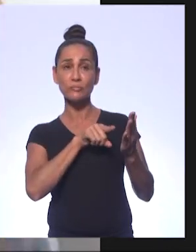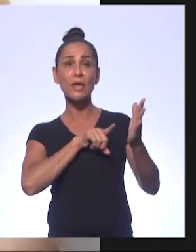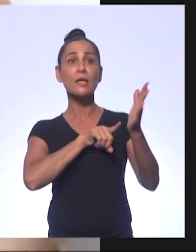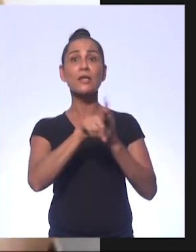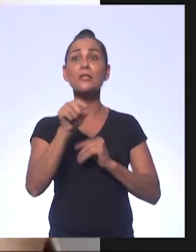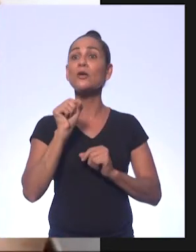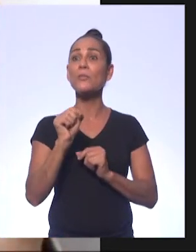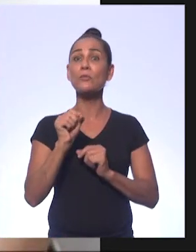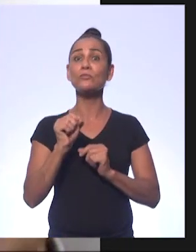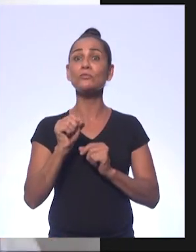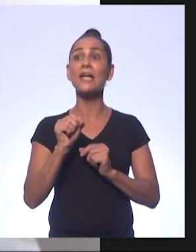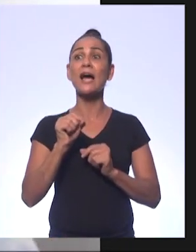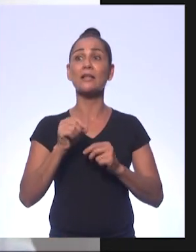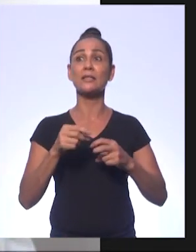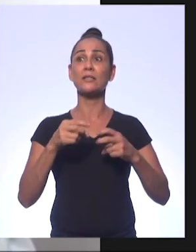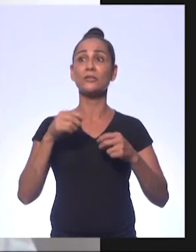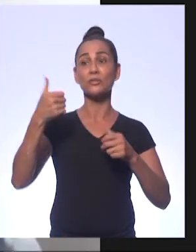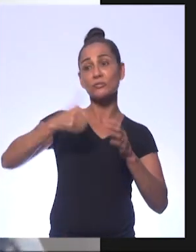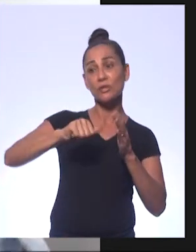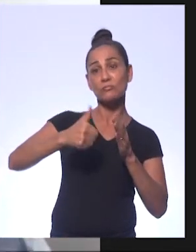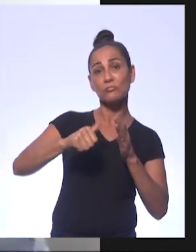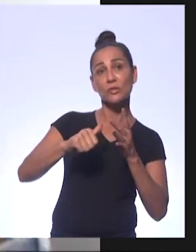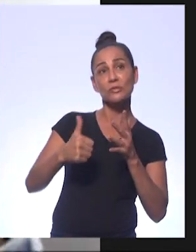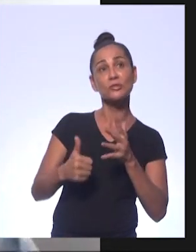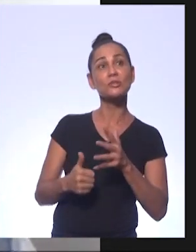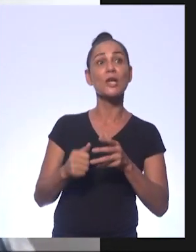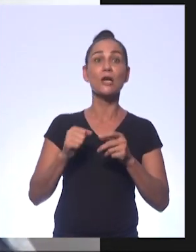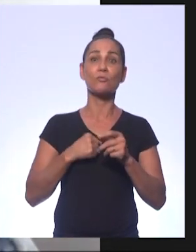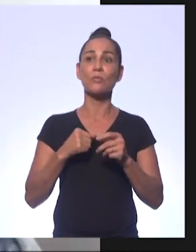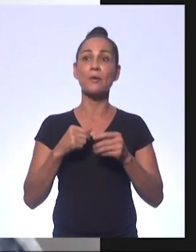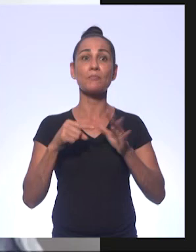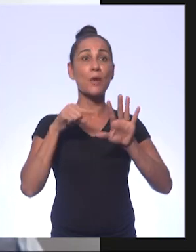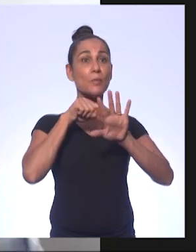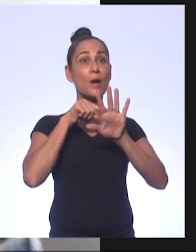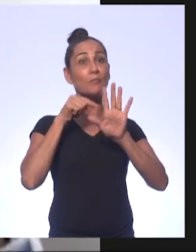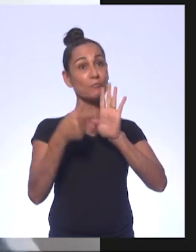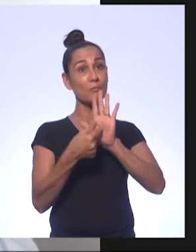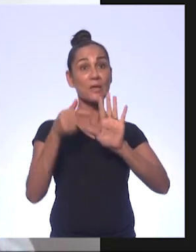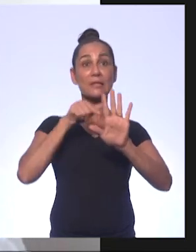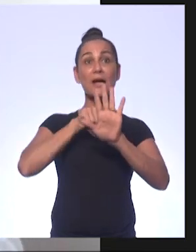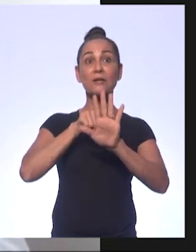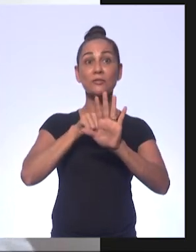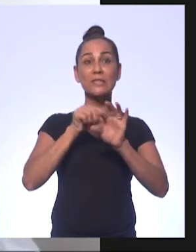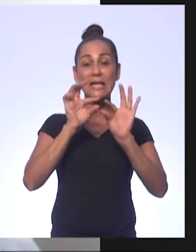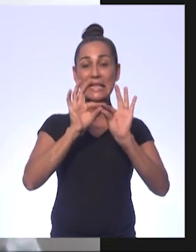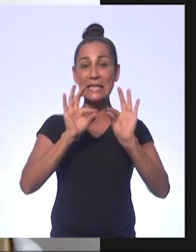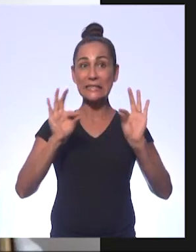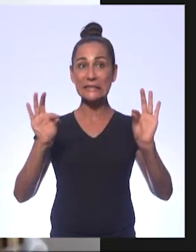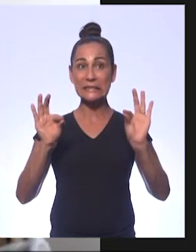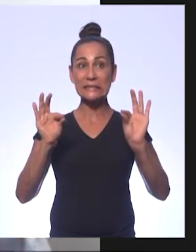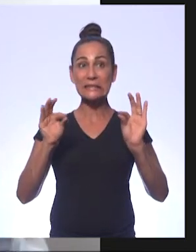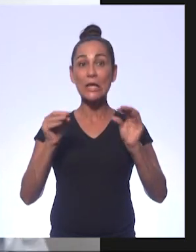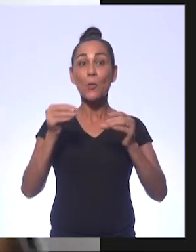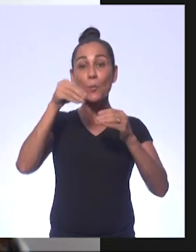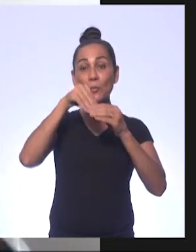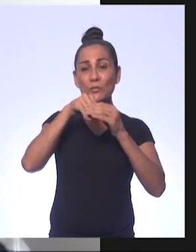pergunta analítica? Eu gosto muito da metáfora brasileira que fala nas linhas, entre as linhas, para além das